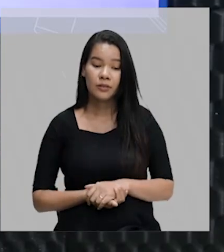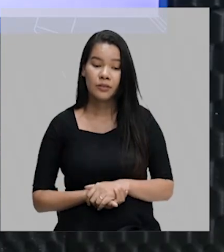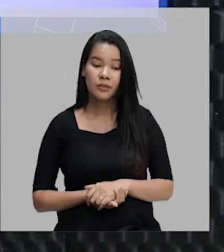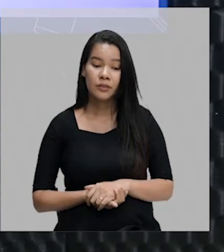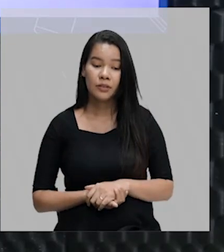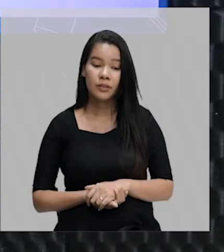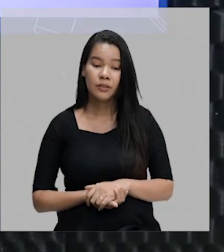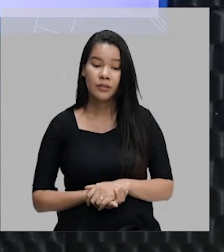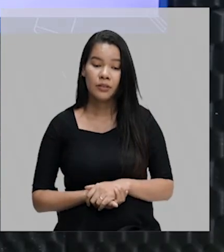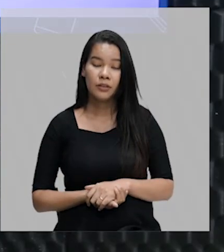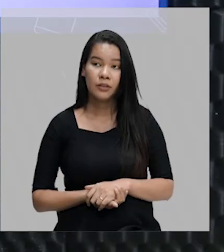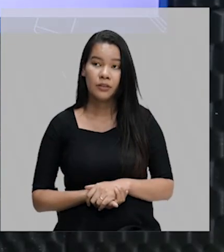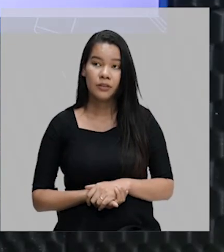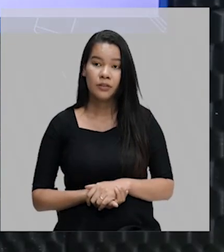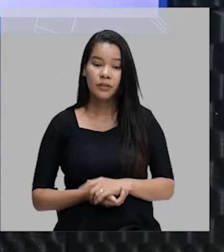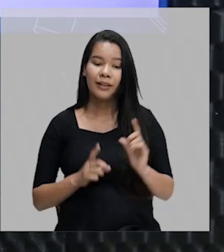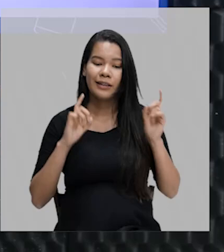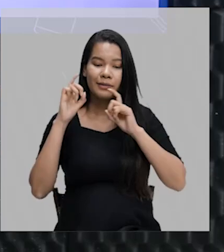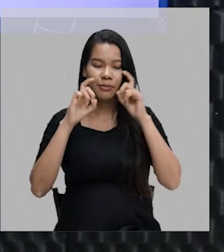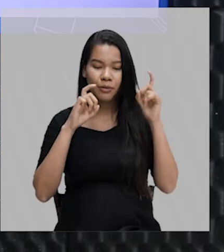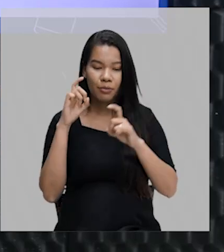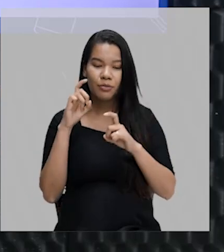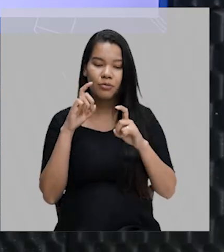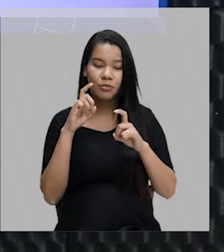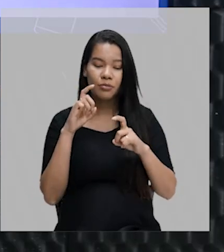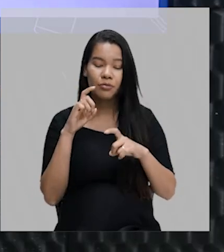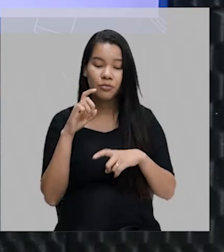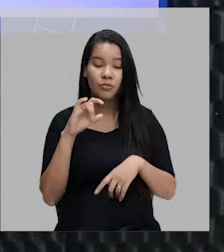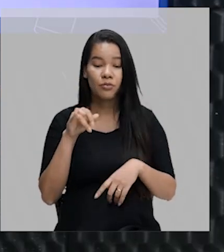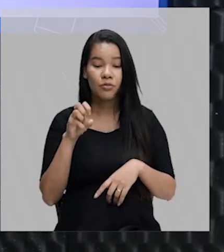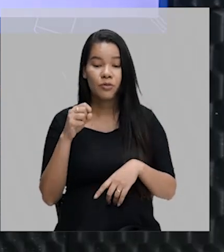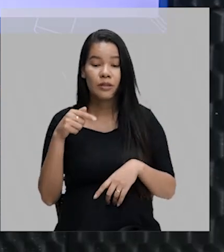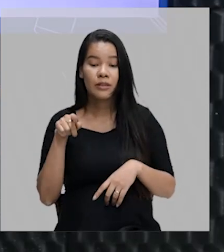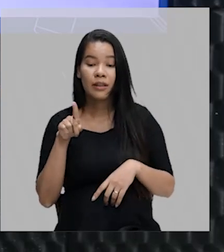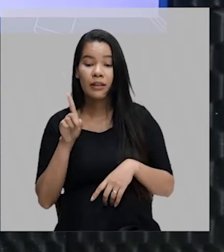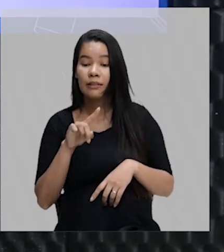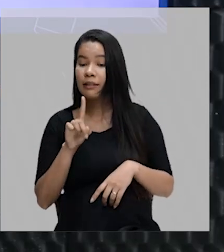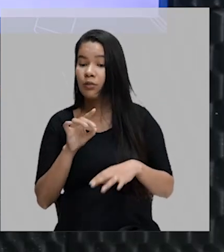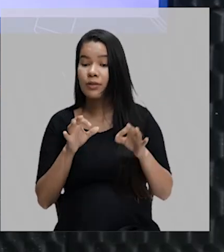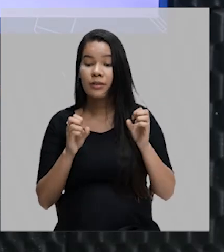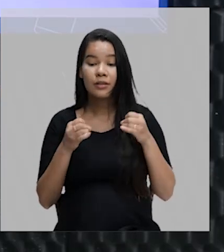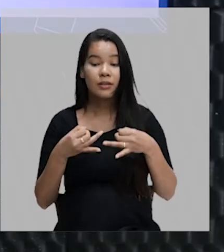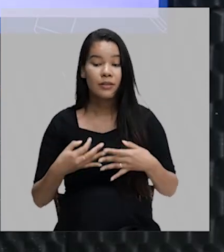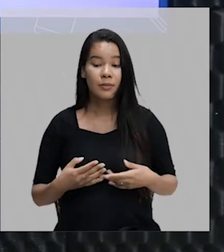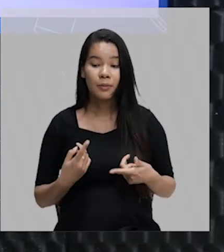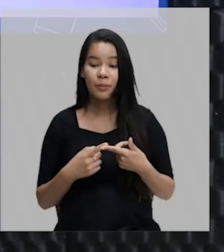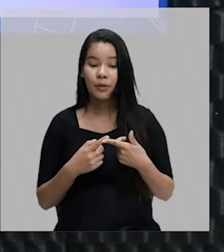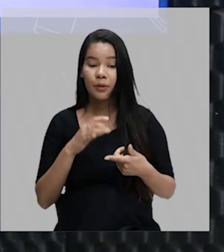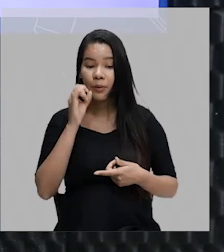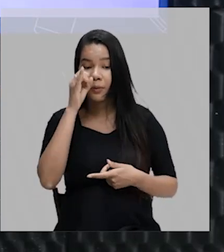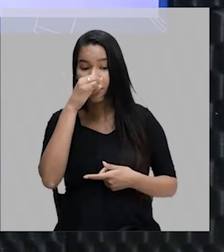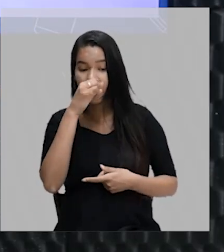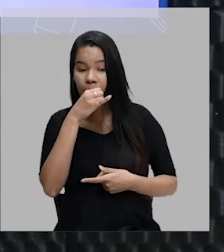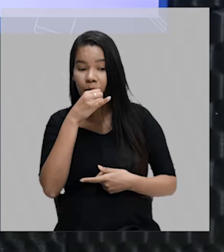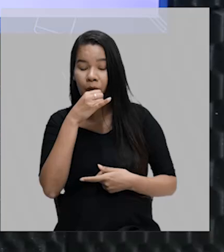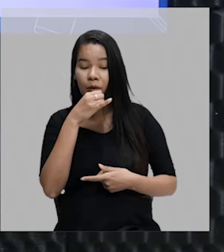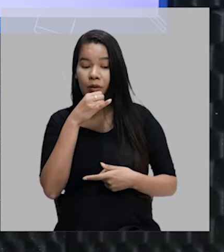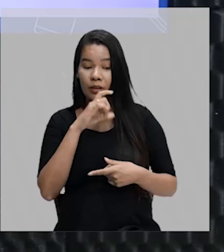assunto. As preocupações do senhor José não se justificam, pois o animal com fenótipo